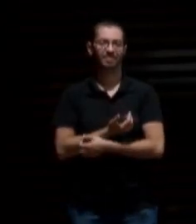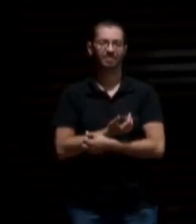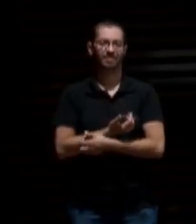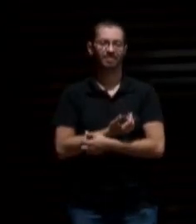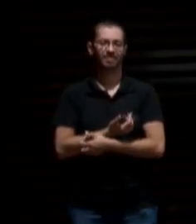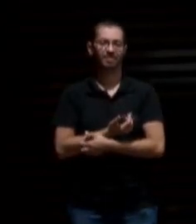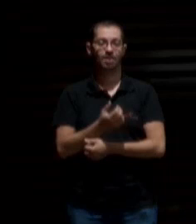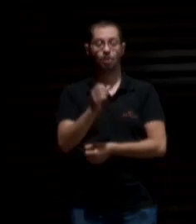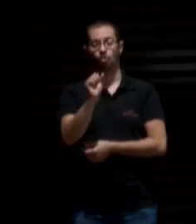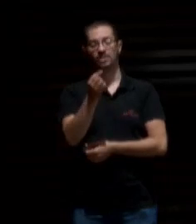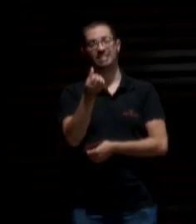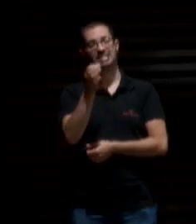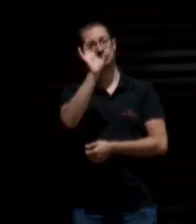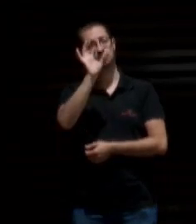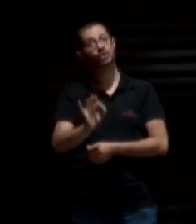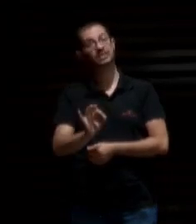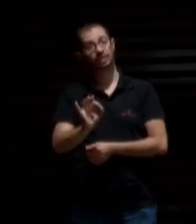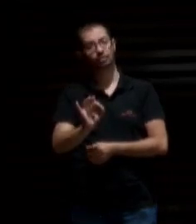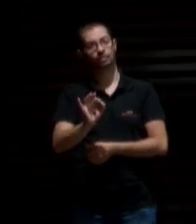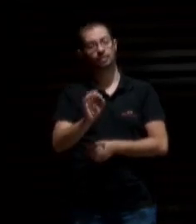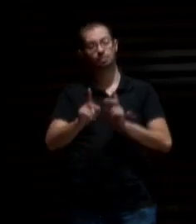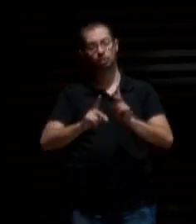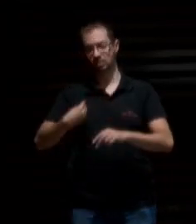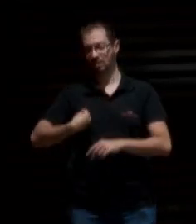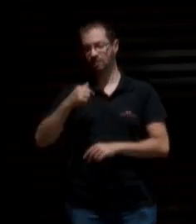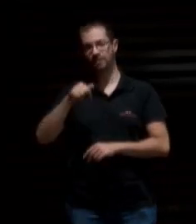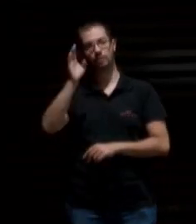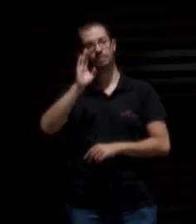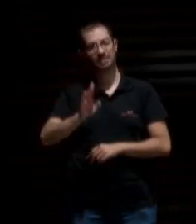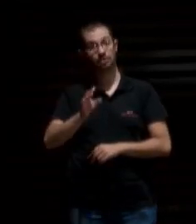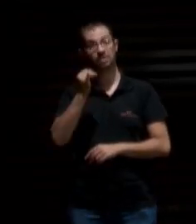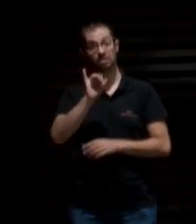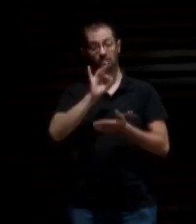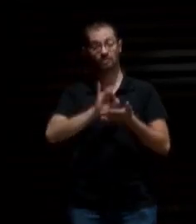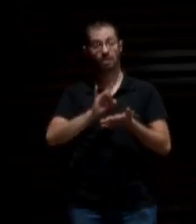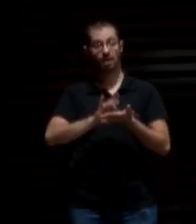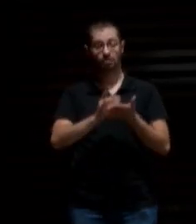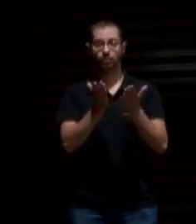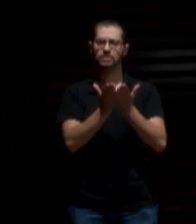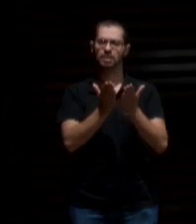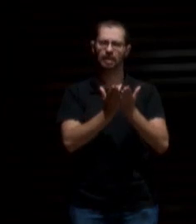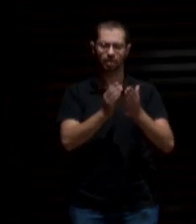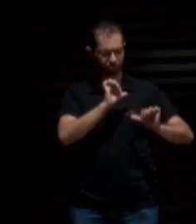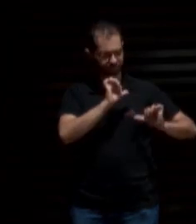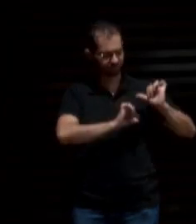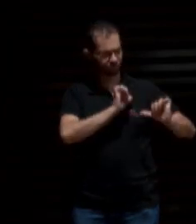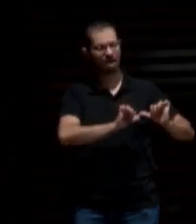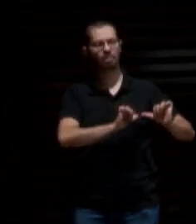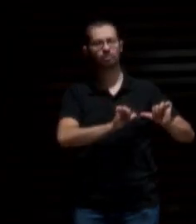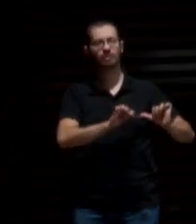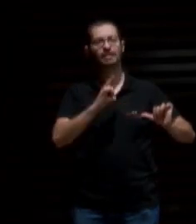Se 86% da população brasileira fosse de fato cristã, regenerada por Deus, nós teríamos